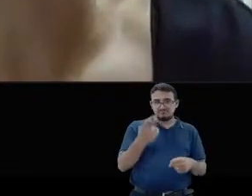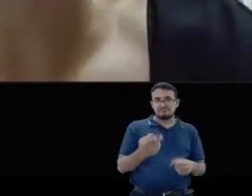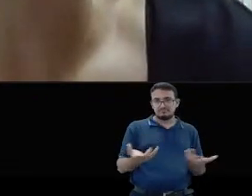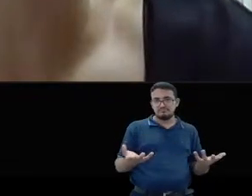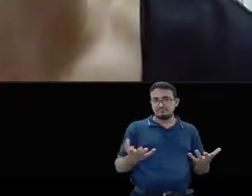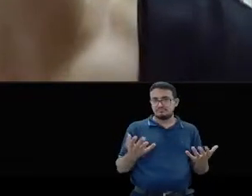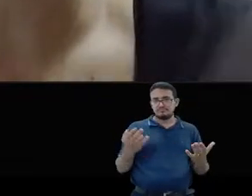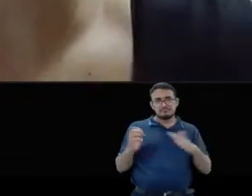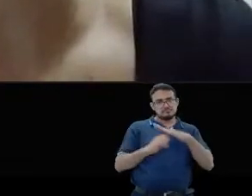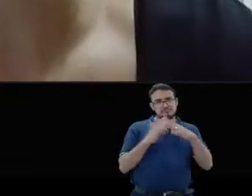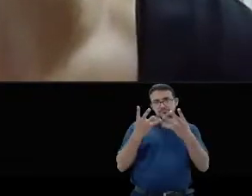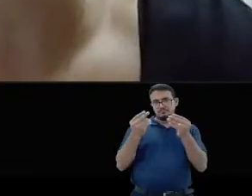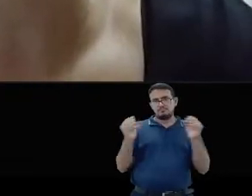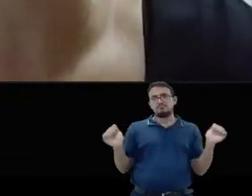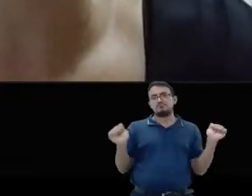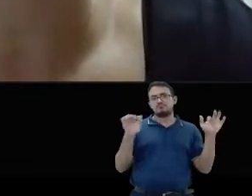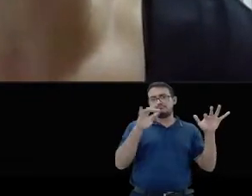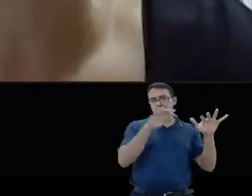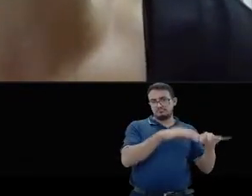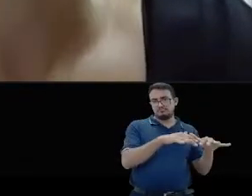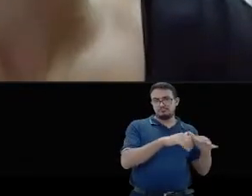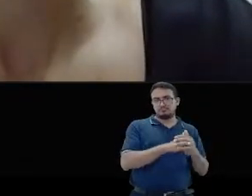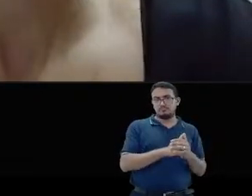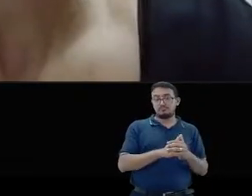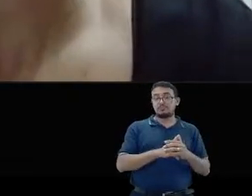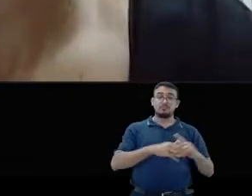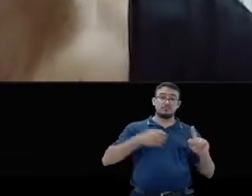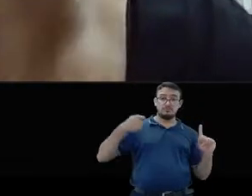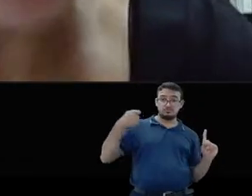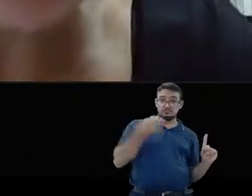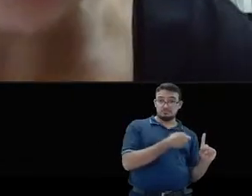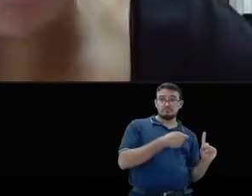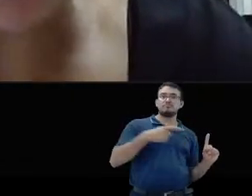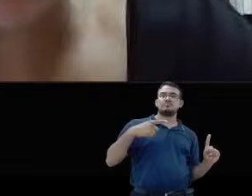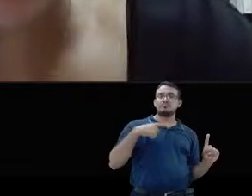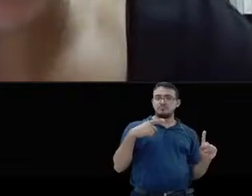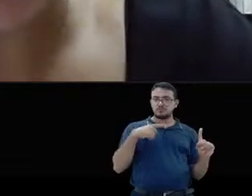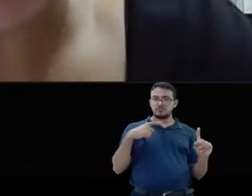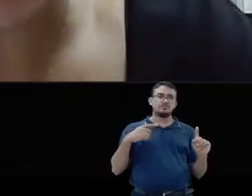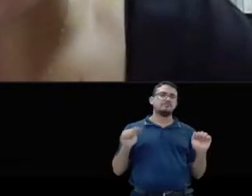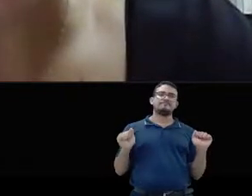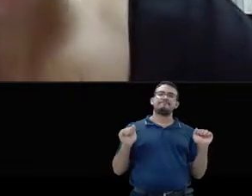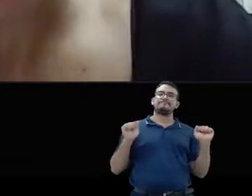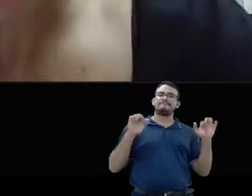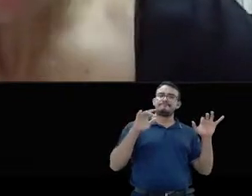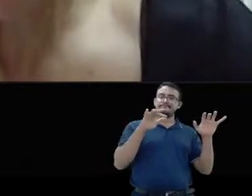o reclamante ele estaria indo para uma dessas obras. E aqui, excelências,